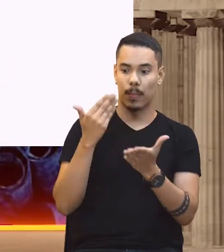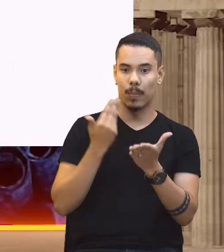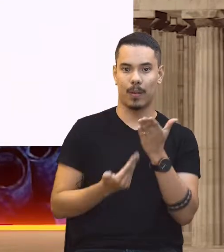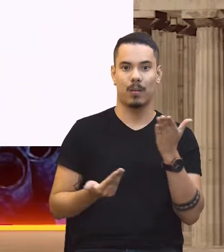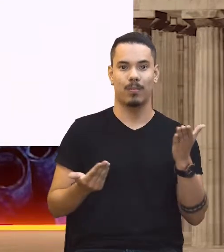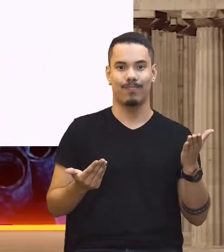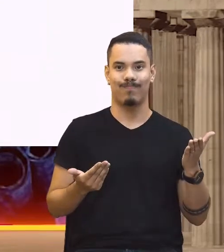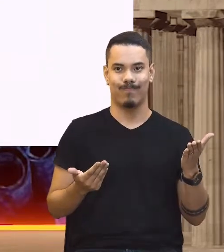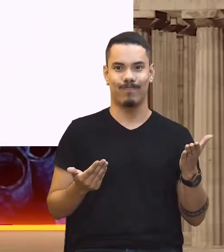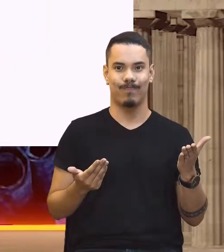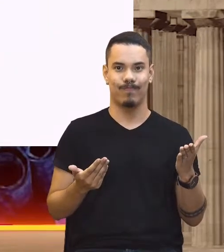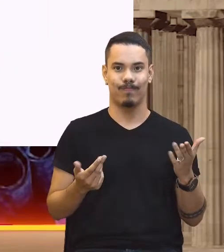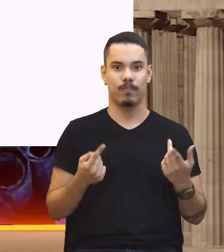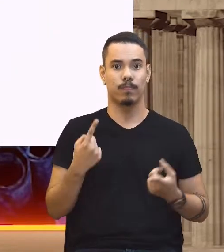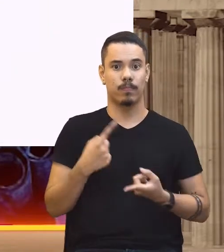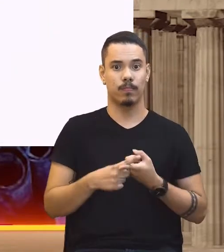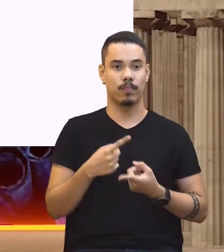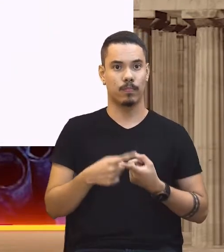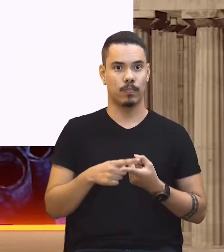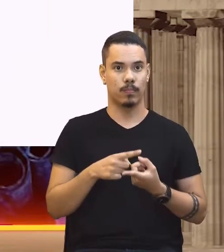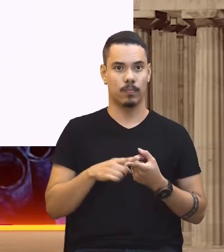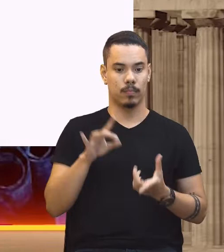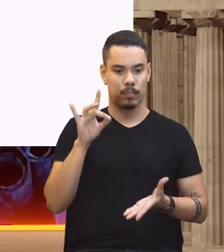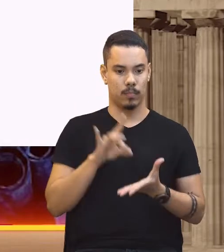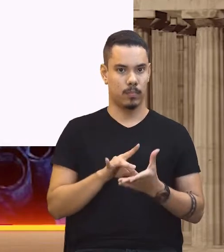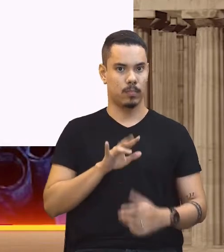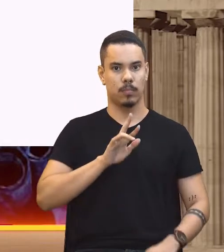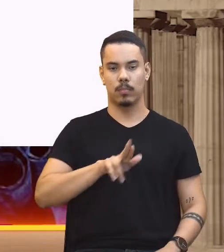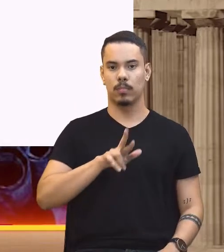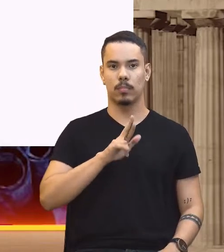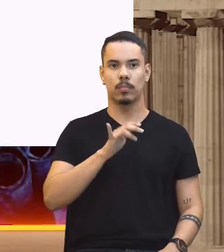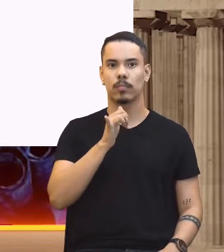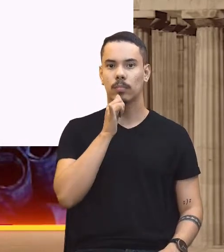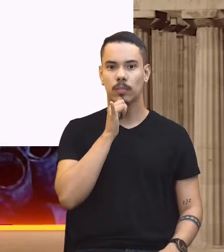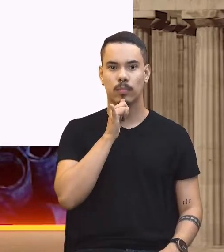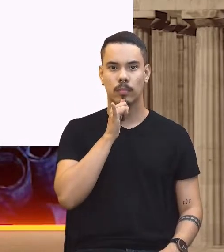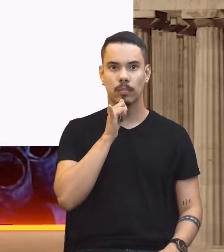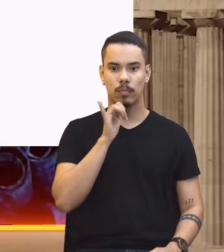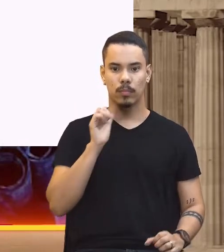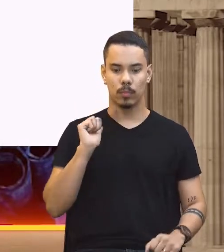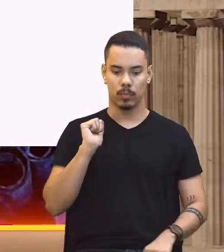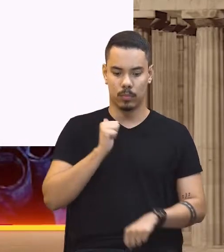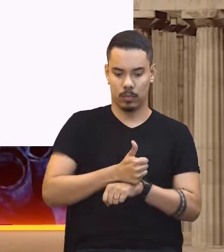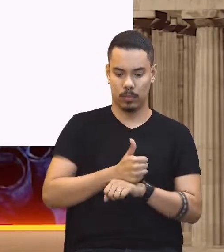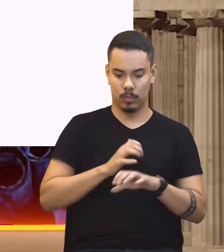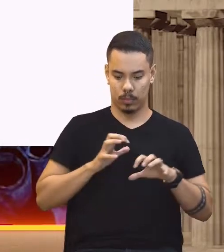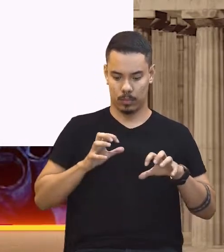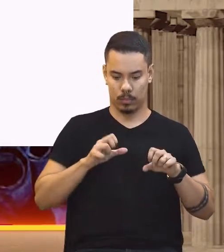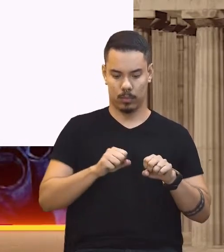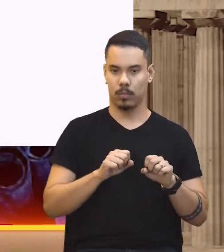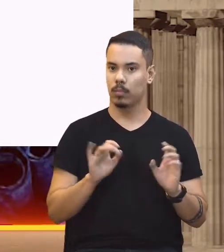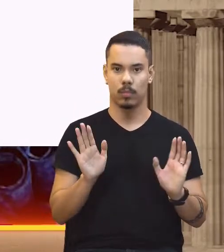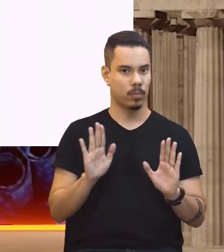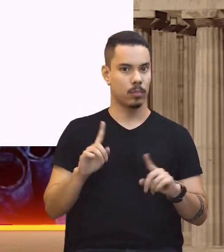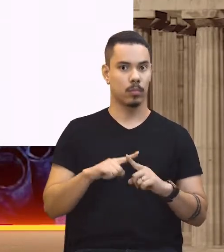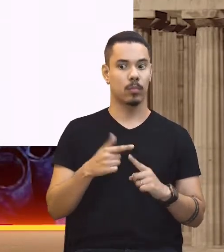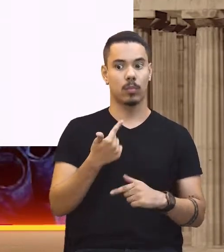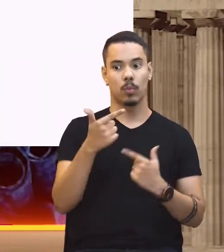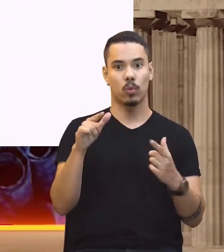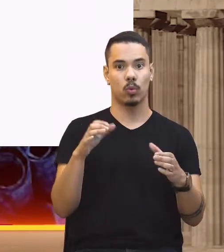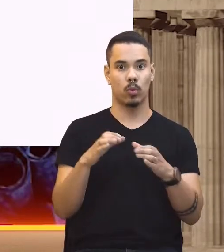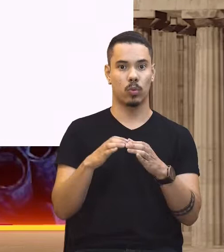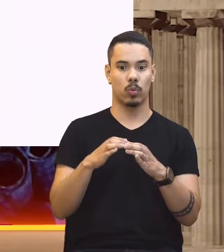hegemonia, porque não é que ela está sendo dominada, outros povos estão começando a